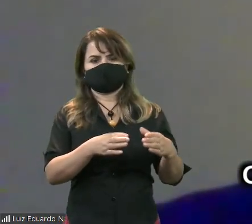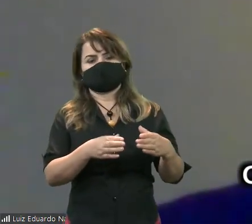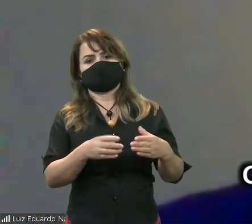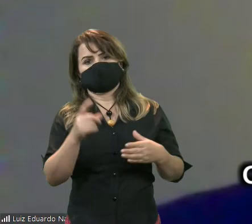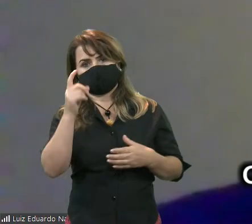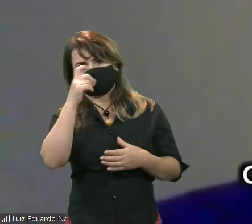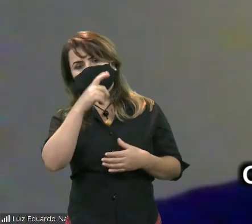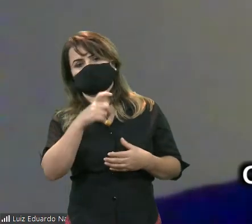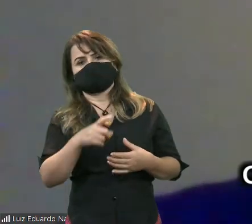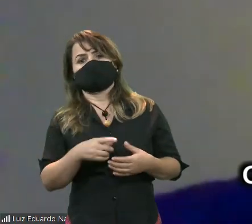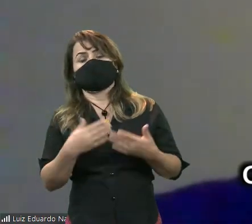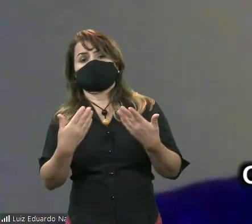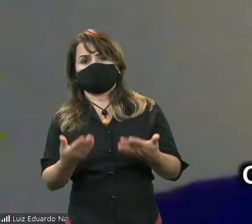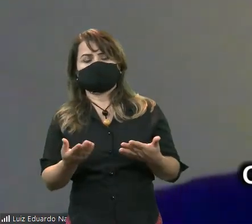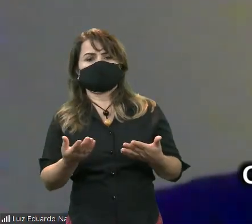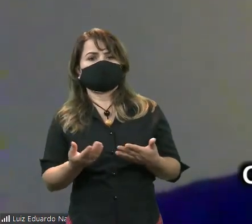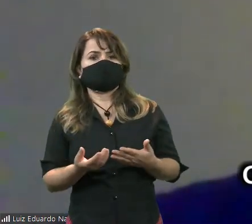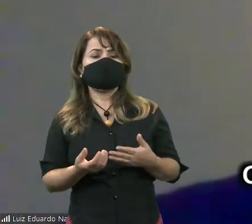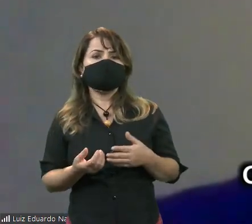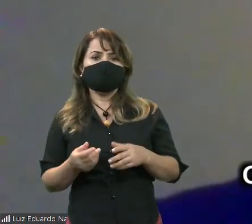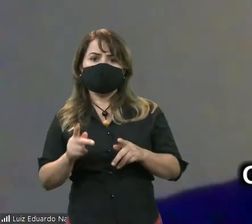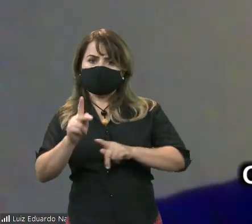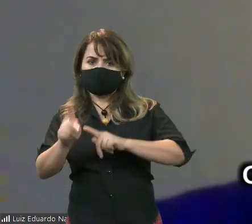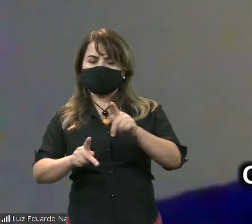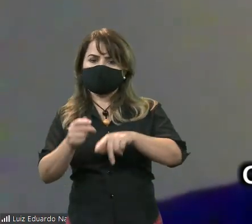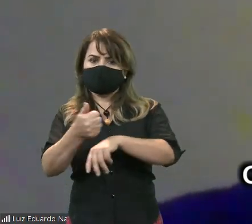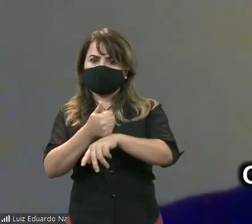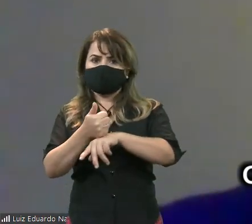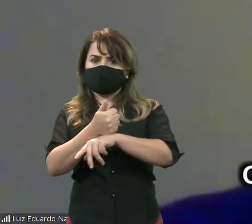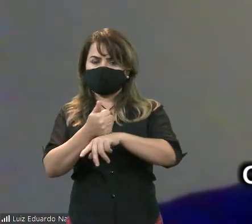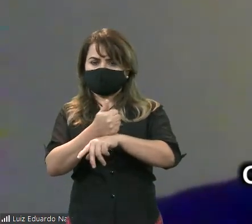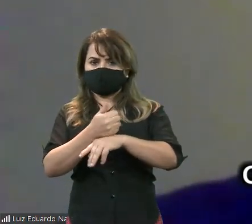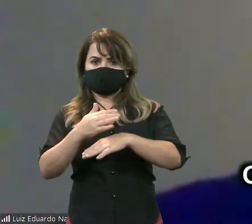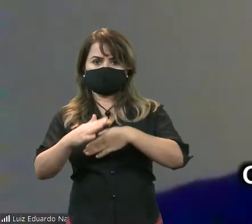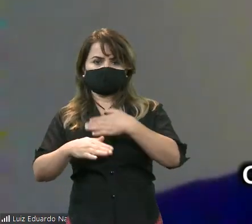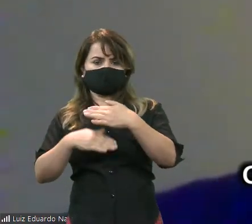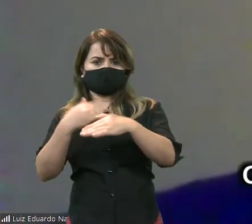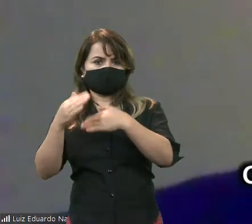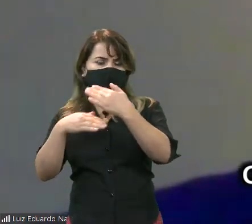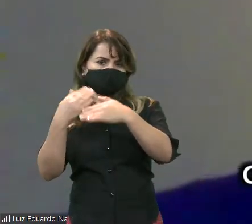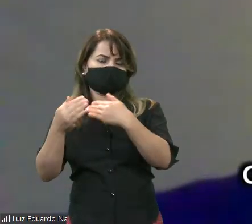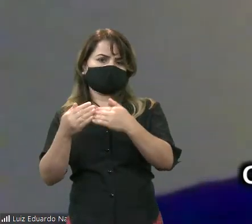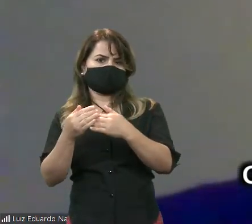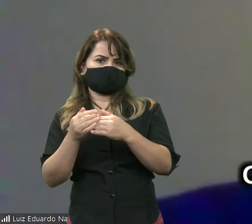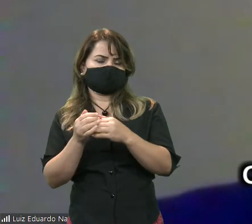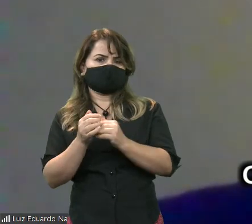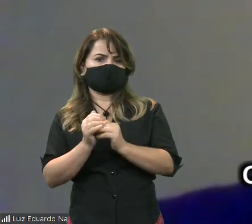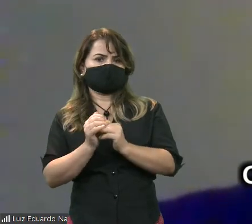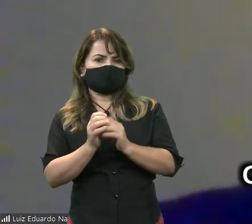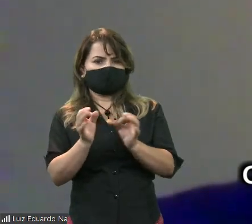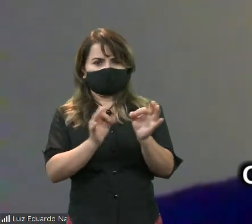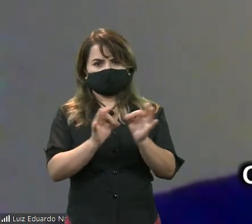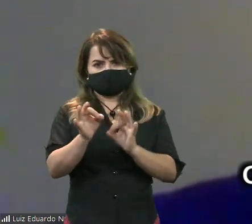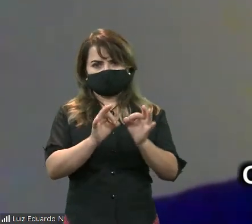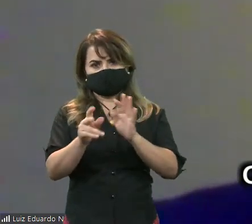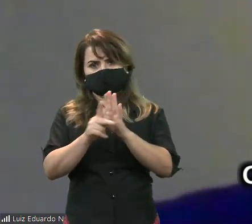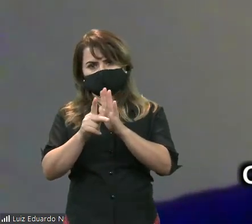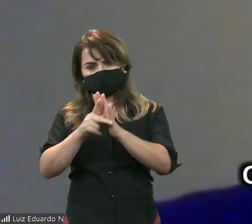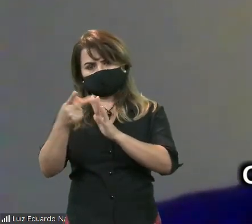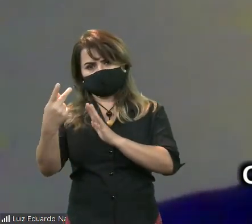que eles pudessem se aprofundar nessa matéria e elaborar os seus próprios projetos. E cada